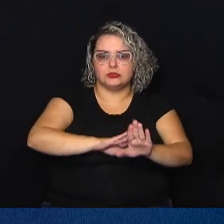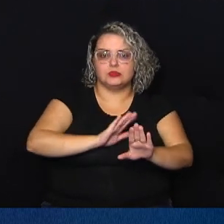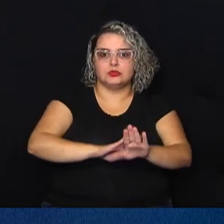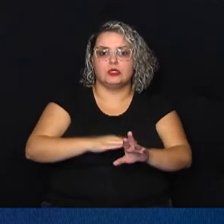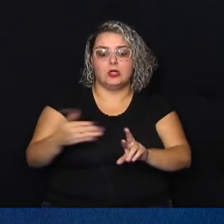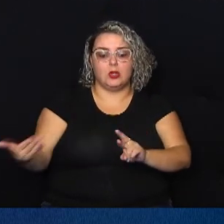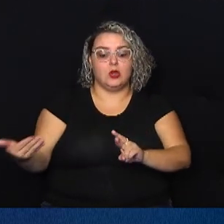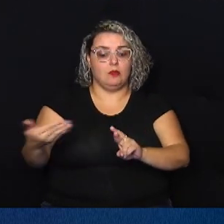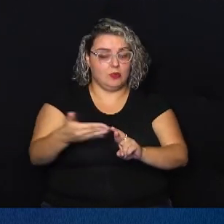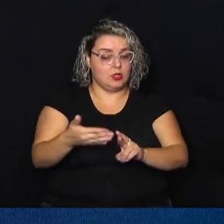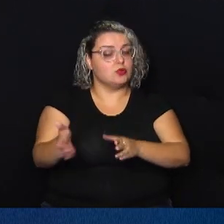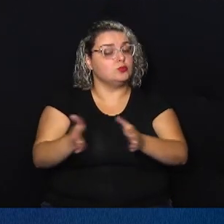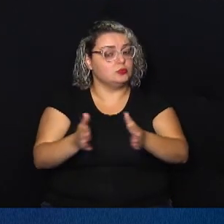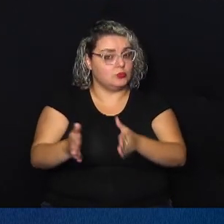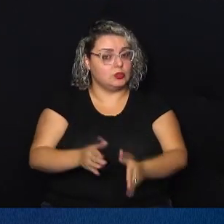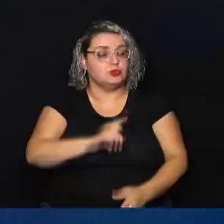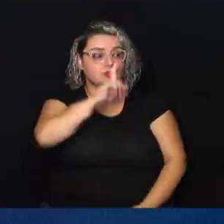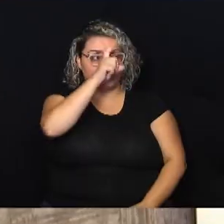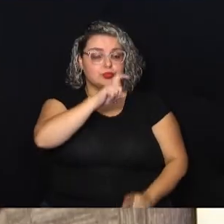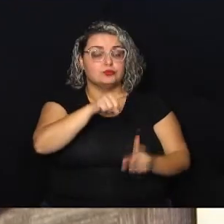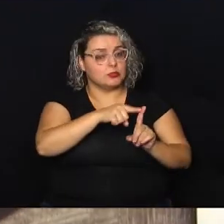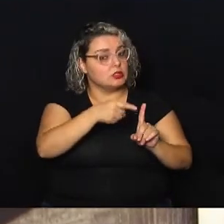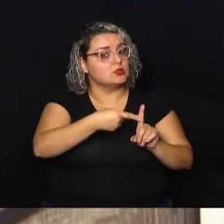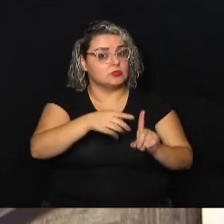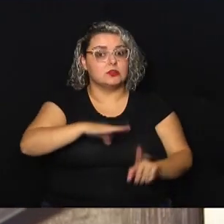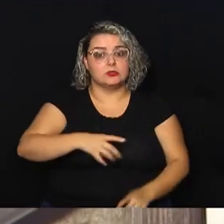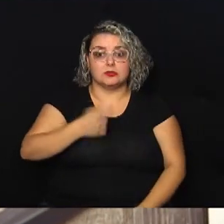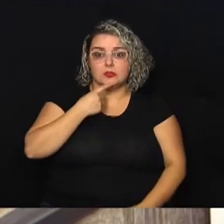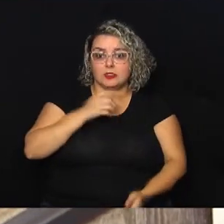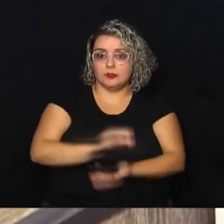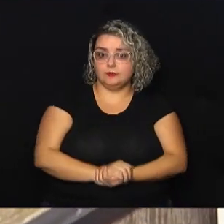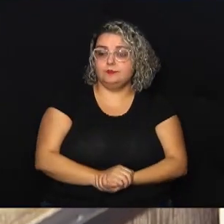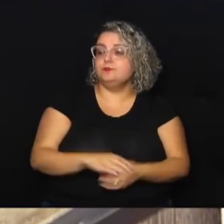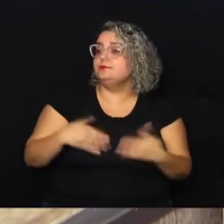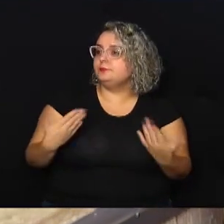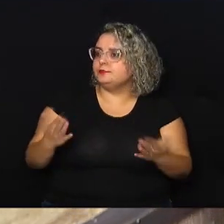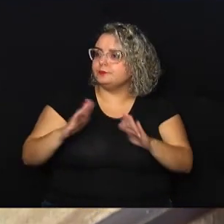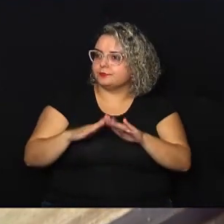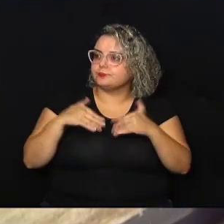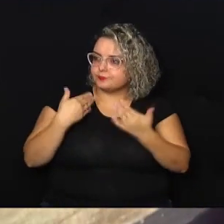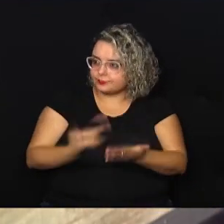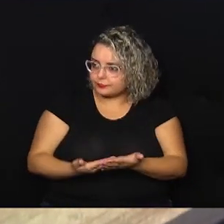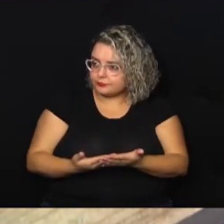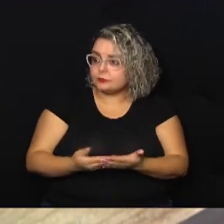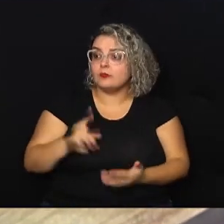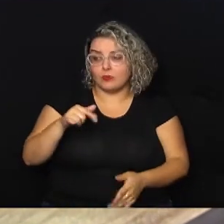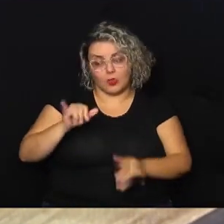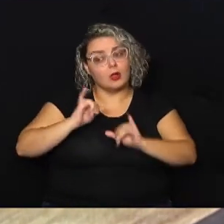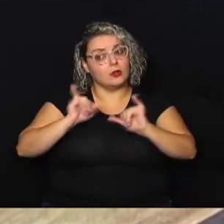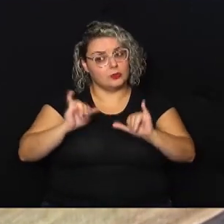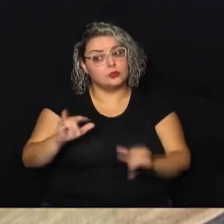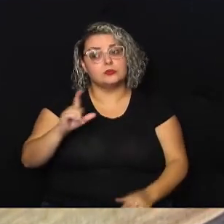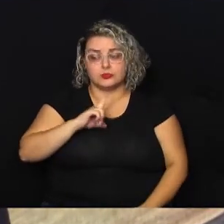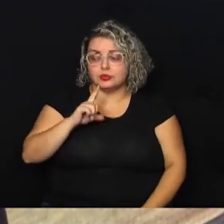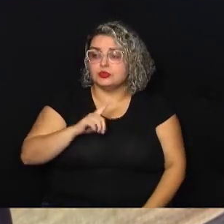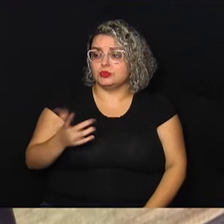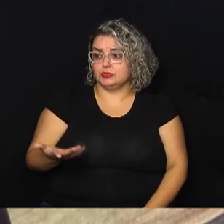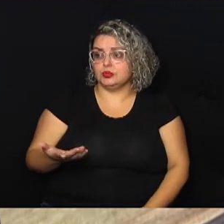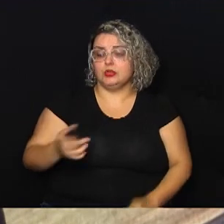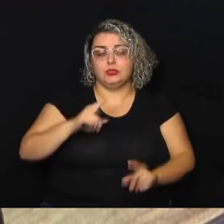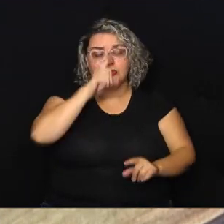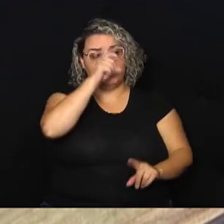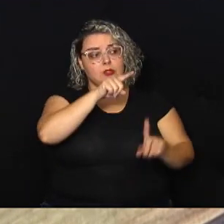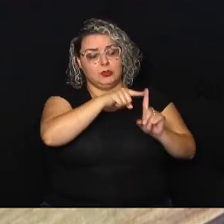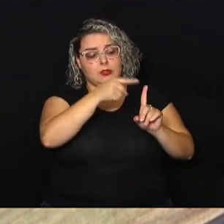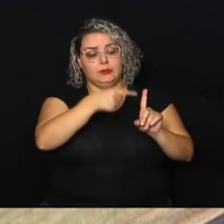referentes à situação da maternidade de Campinas. Esse requerimento vem de encontro com a notícia que nós tivemos da maternidade,